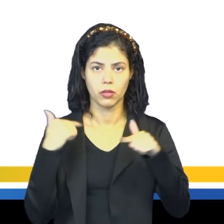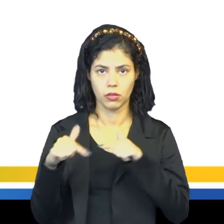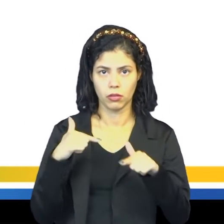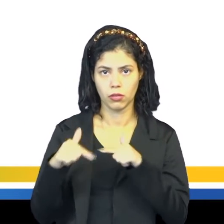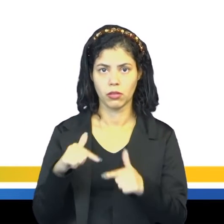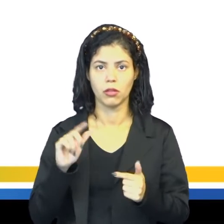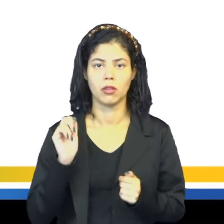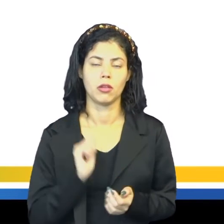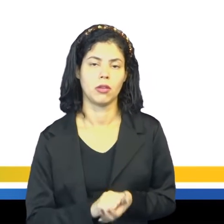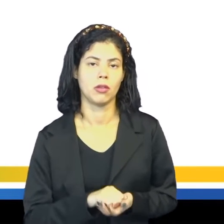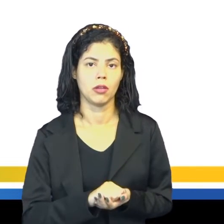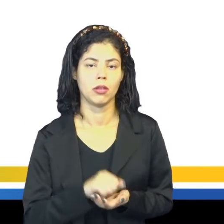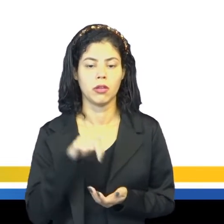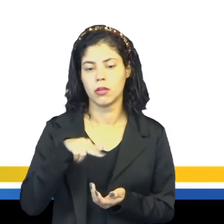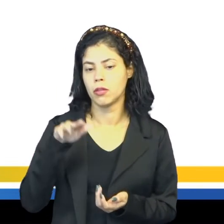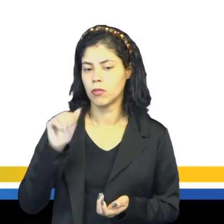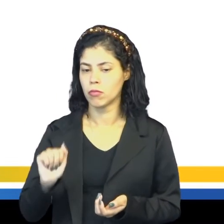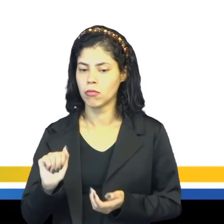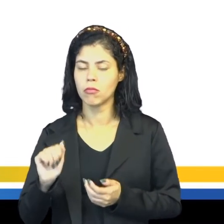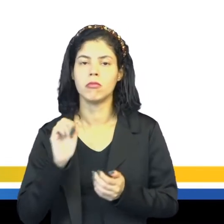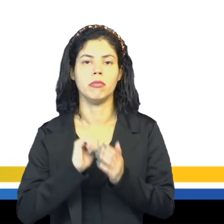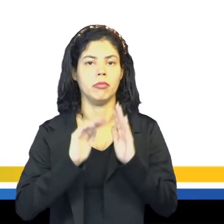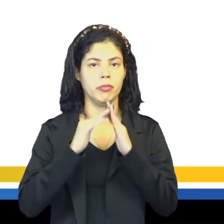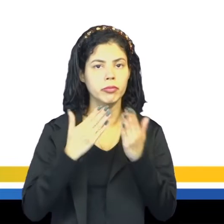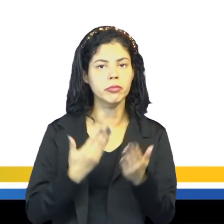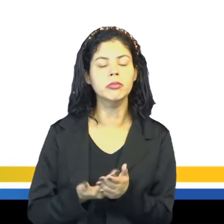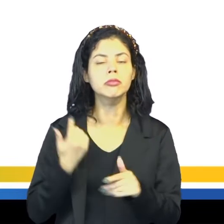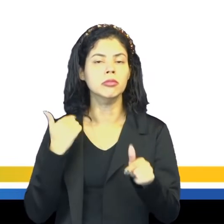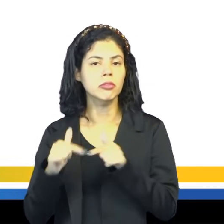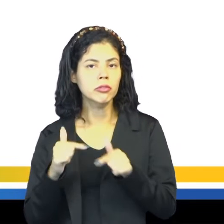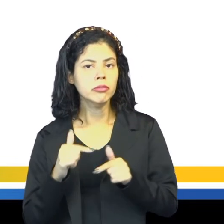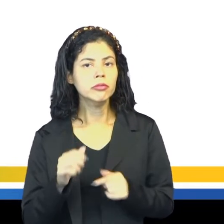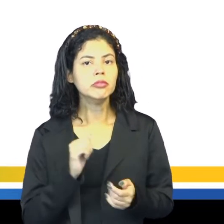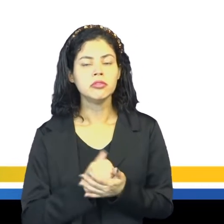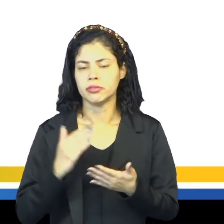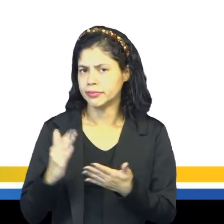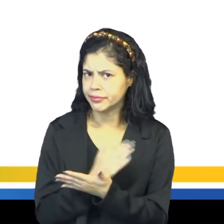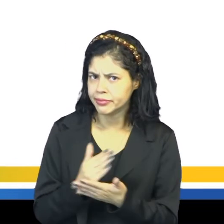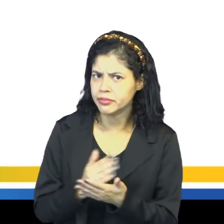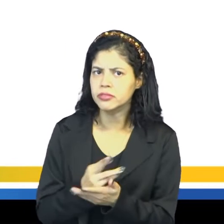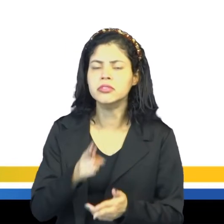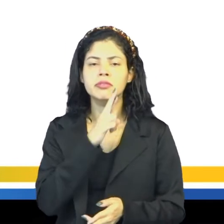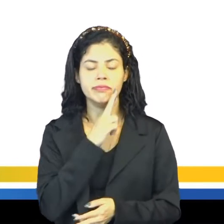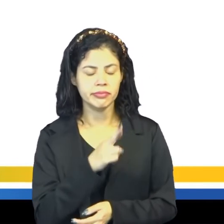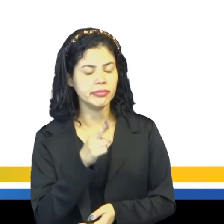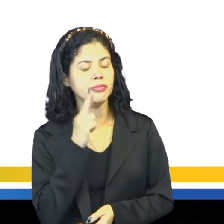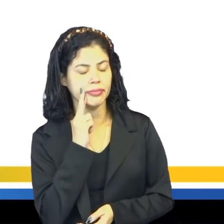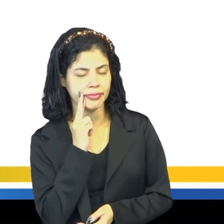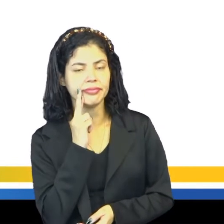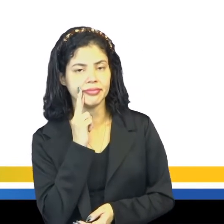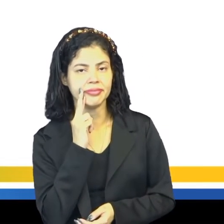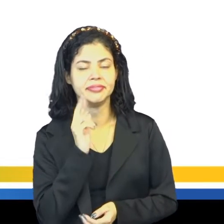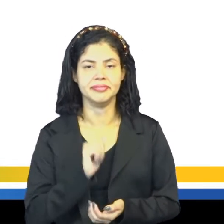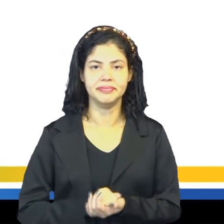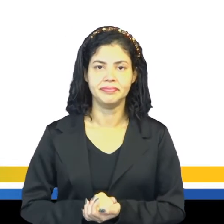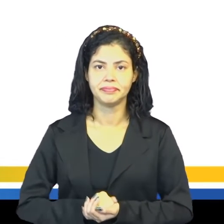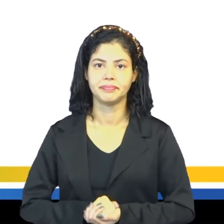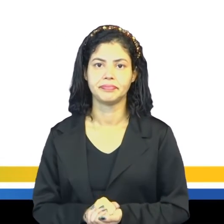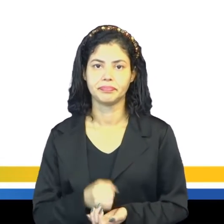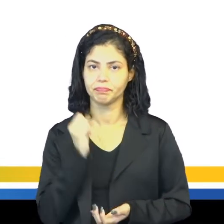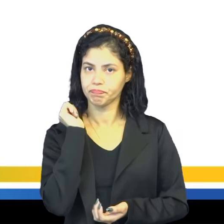trabalho em ou na escola, eu trabalho em algum restaurante, no caso,